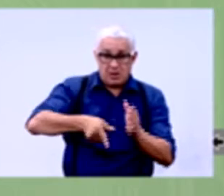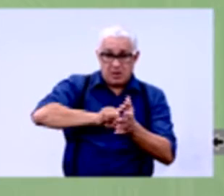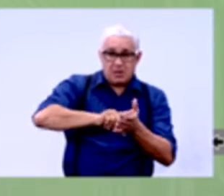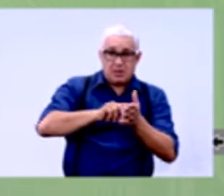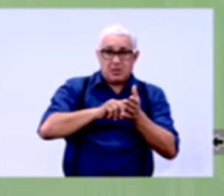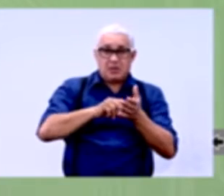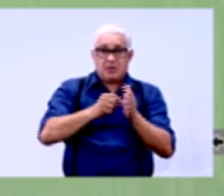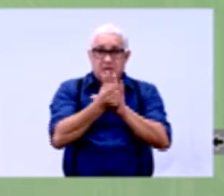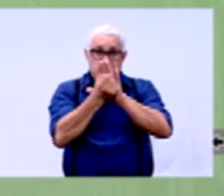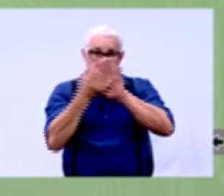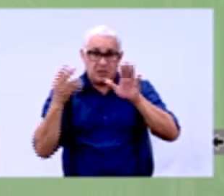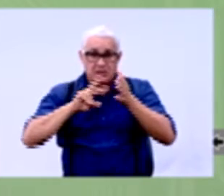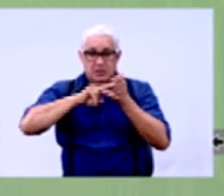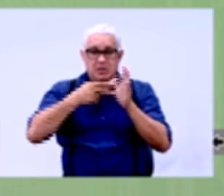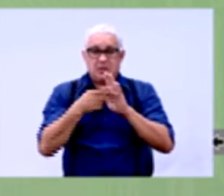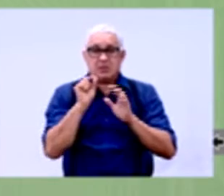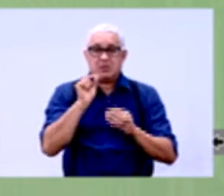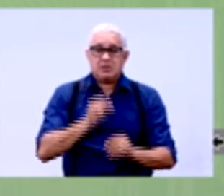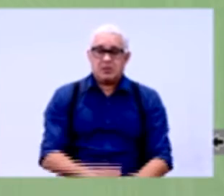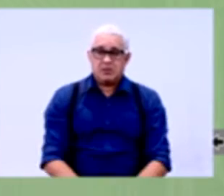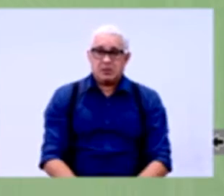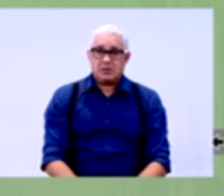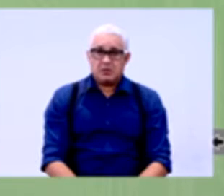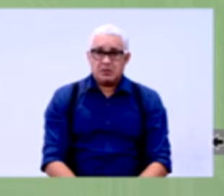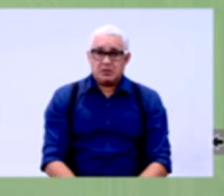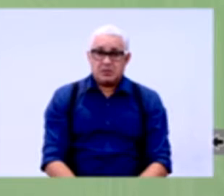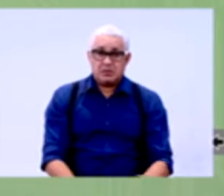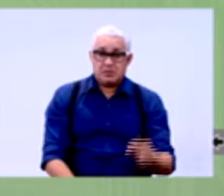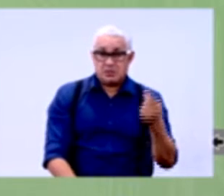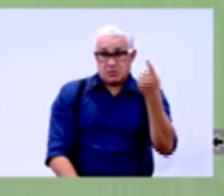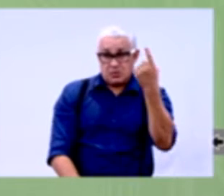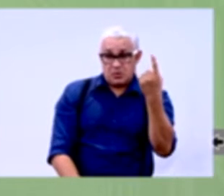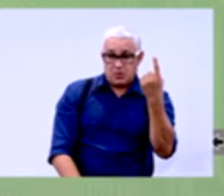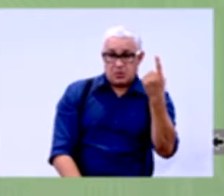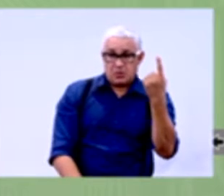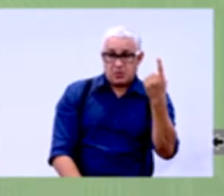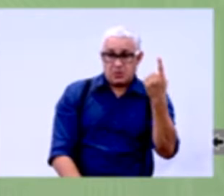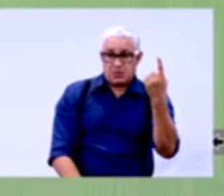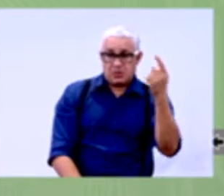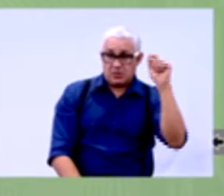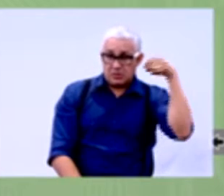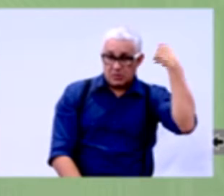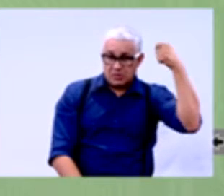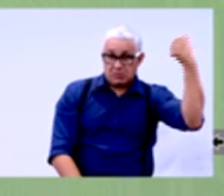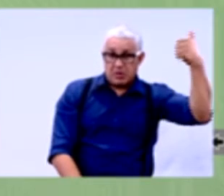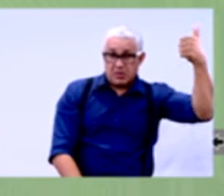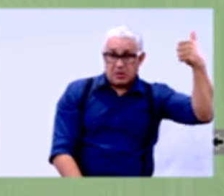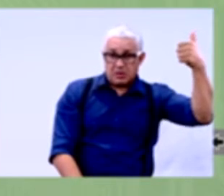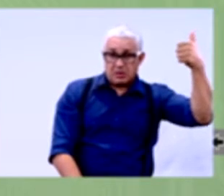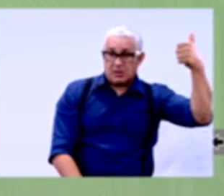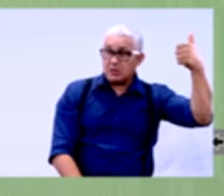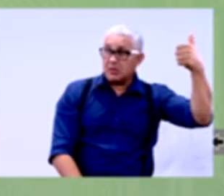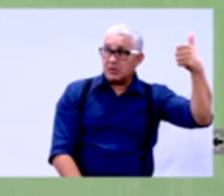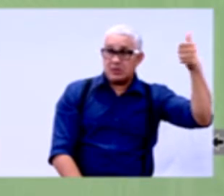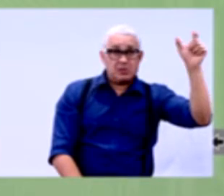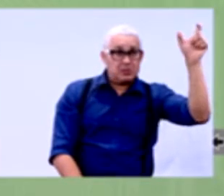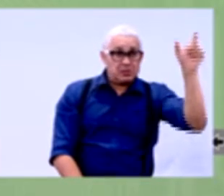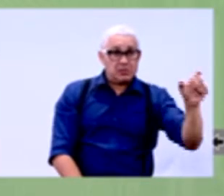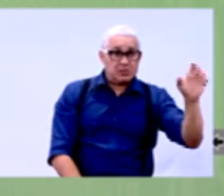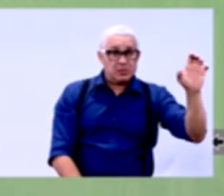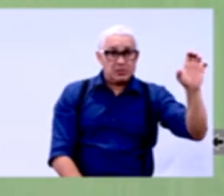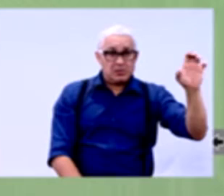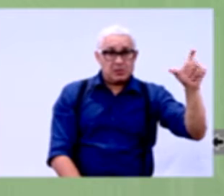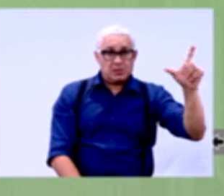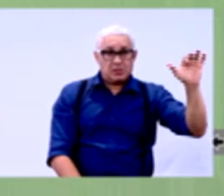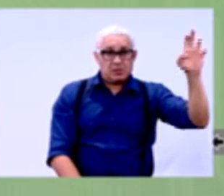aplicação, significa que um ator, o primeiro ator aqui, no caso representado pelo cliente, ele